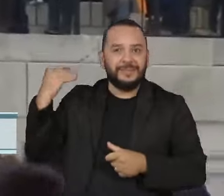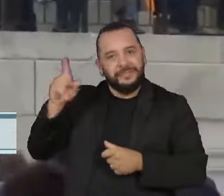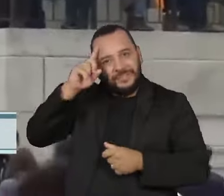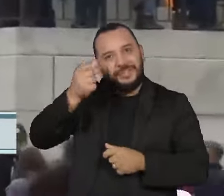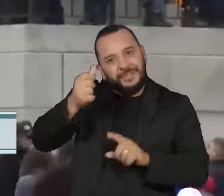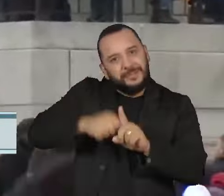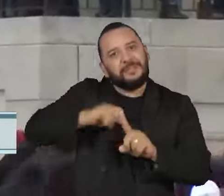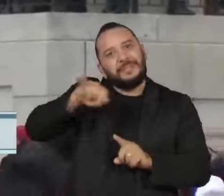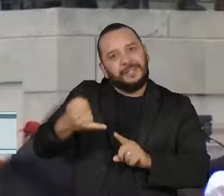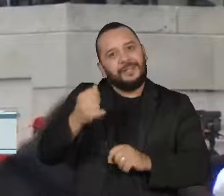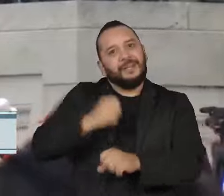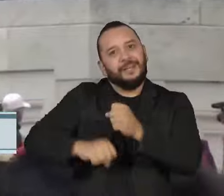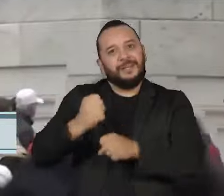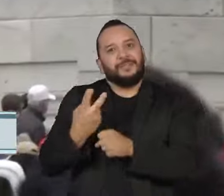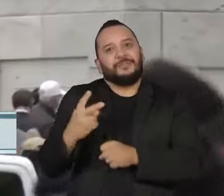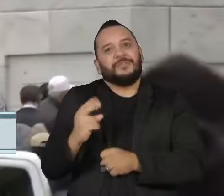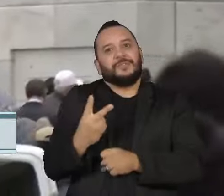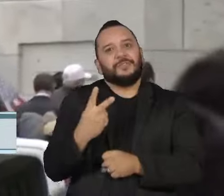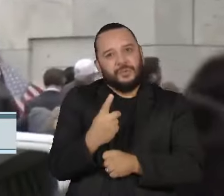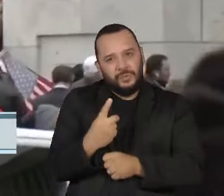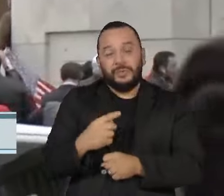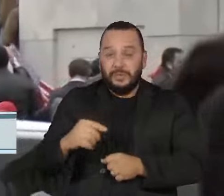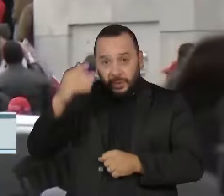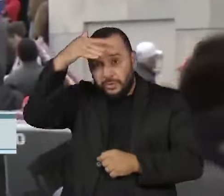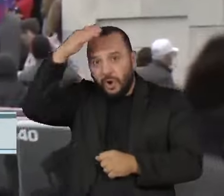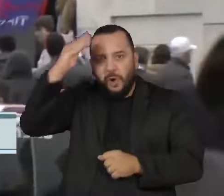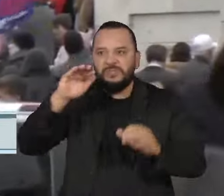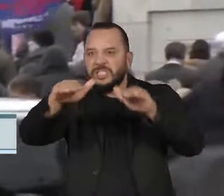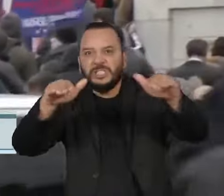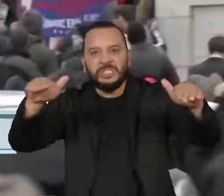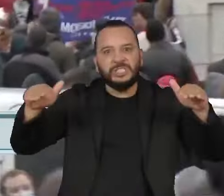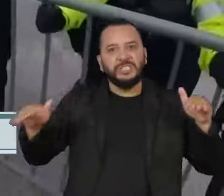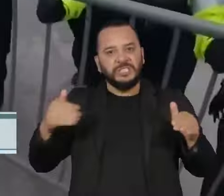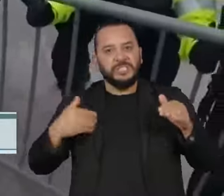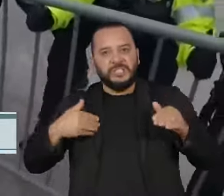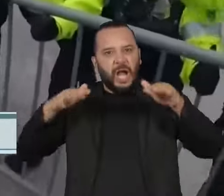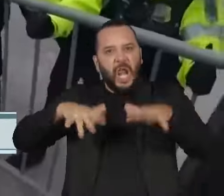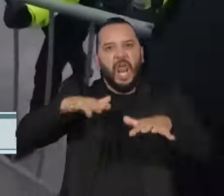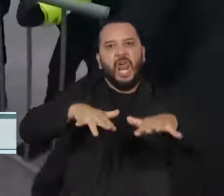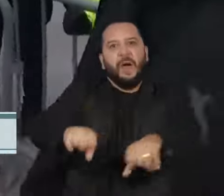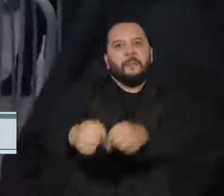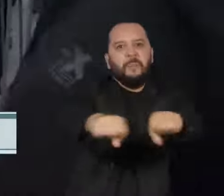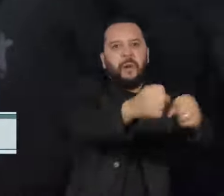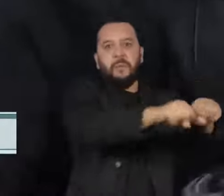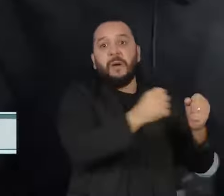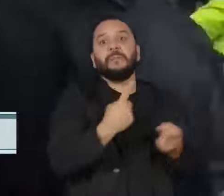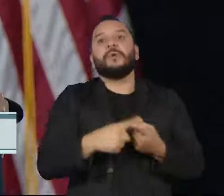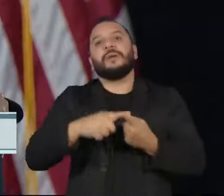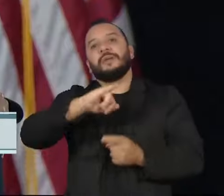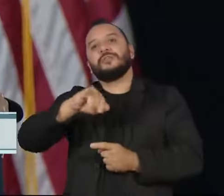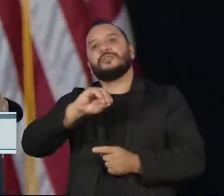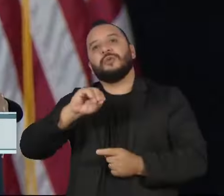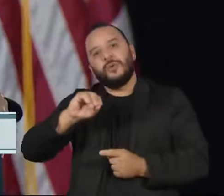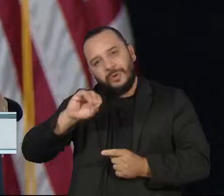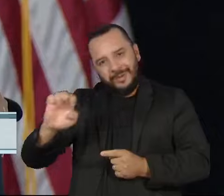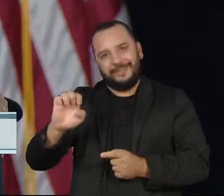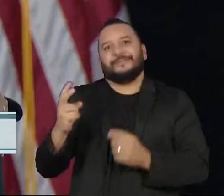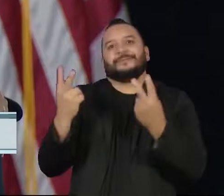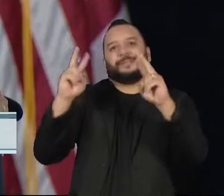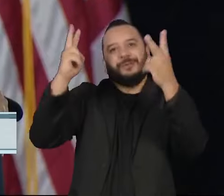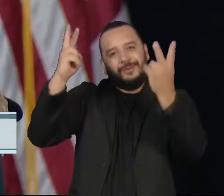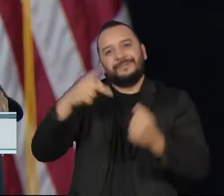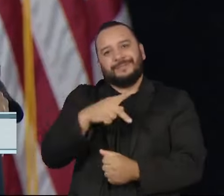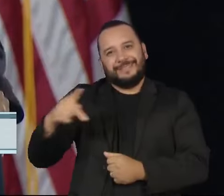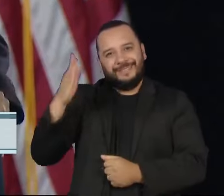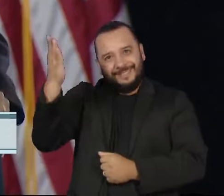janeiro de 2021 Donald trump conclamou seus seguidores a se rebelarem contra a vitória de Joe biden cala Harris fez